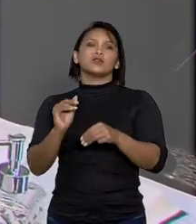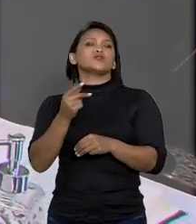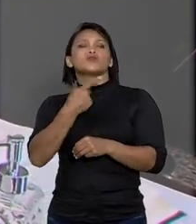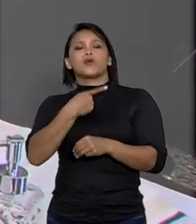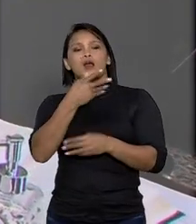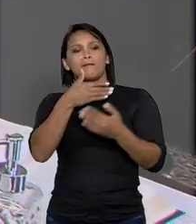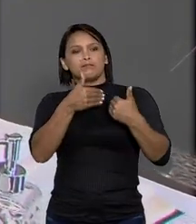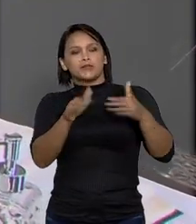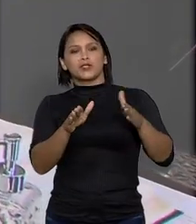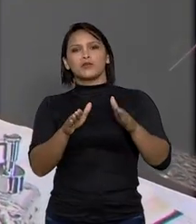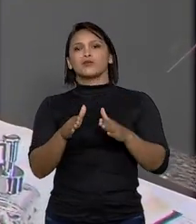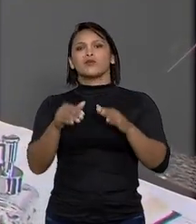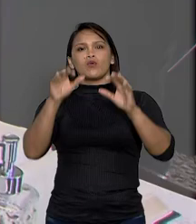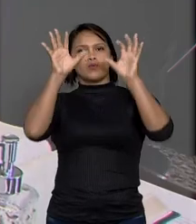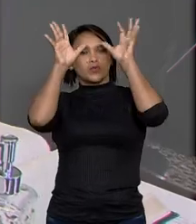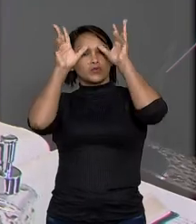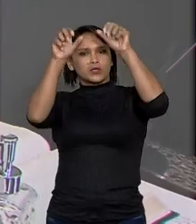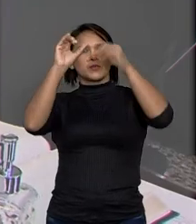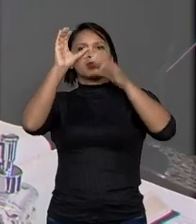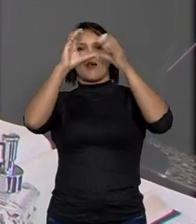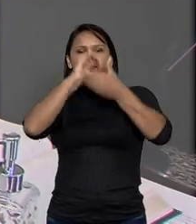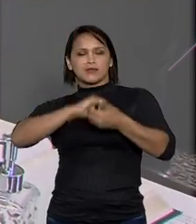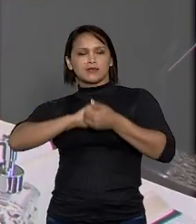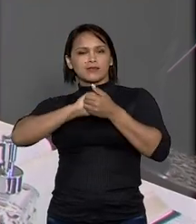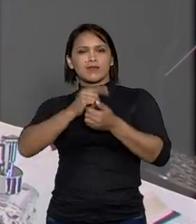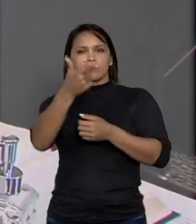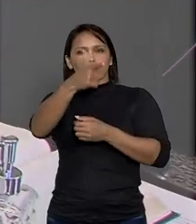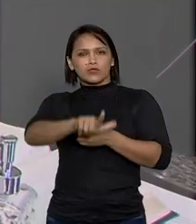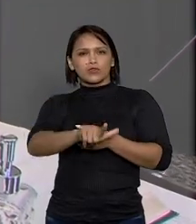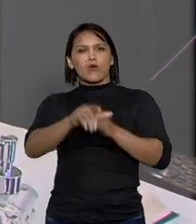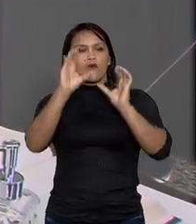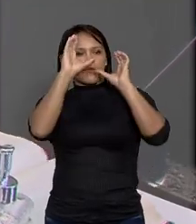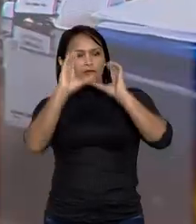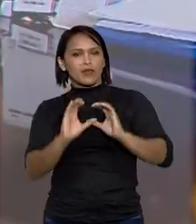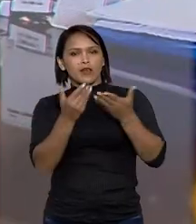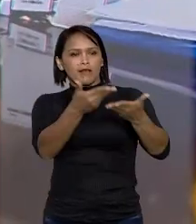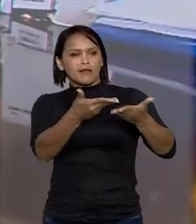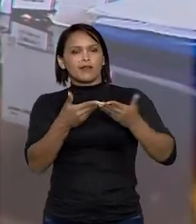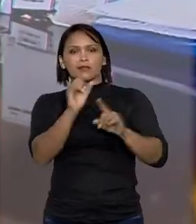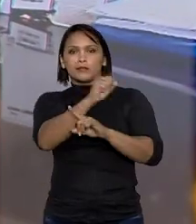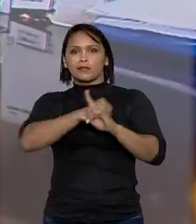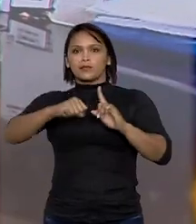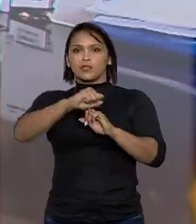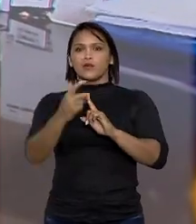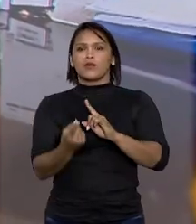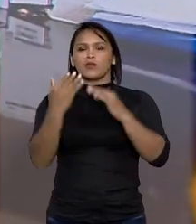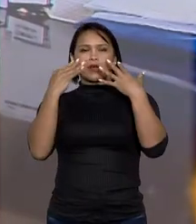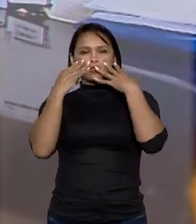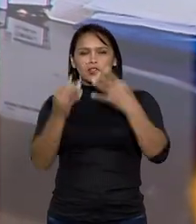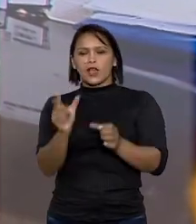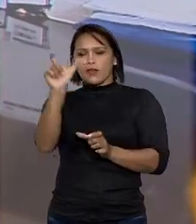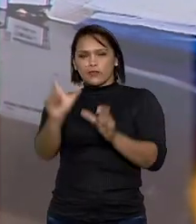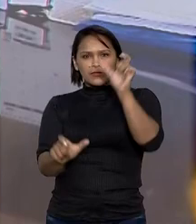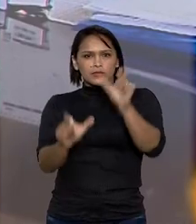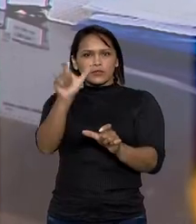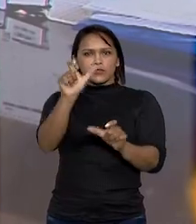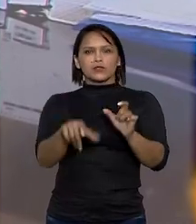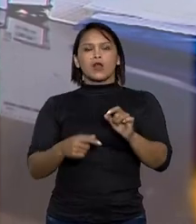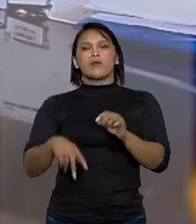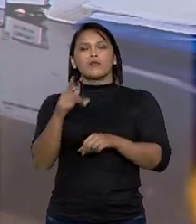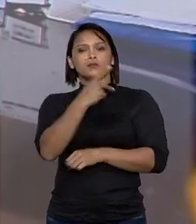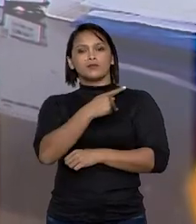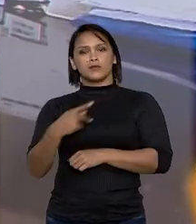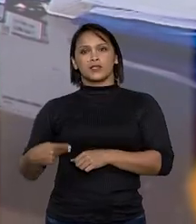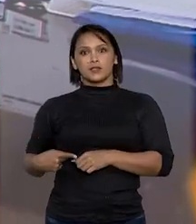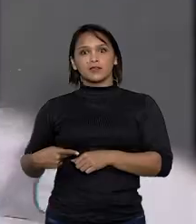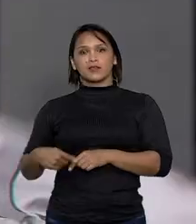abriu as portas do tribunal da E mais uma vez para receber a população em audiências individuais o presidente do